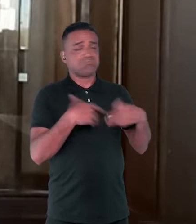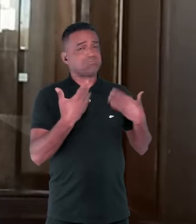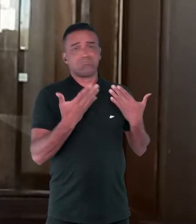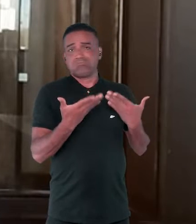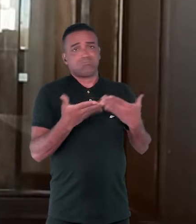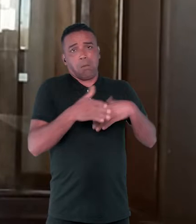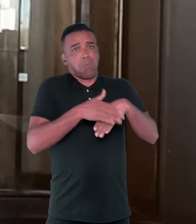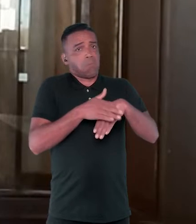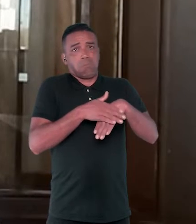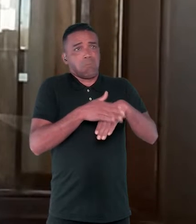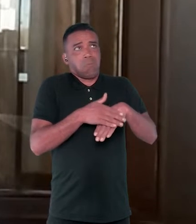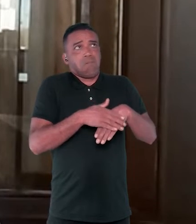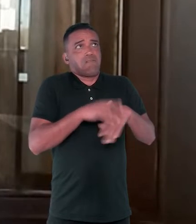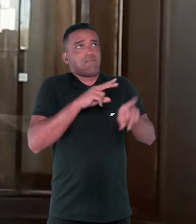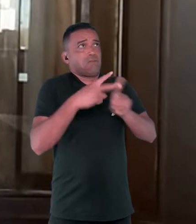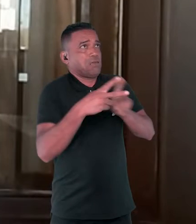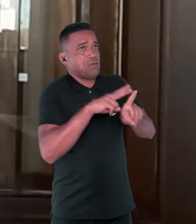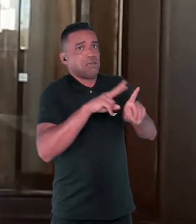perspectivas,